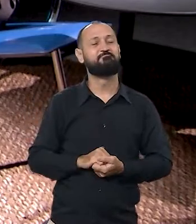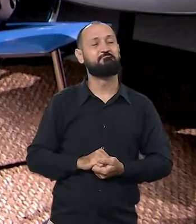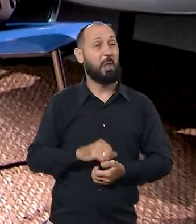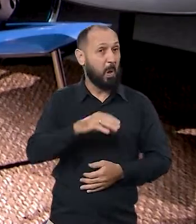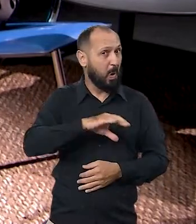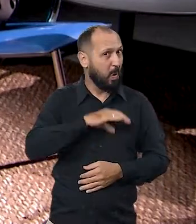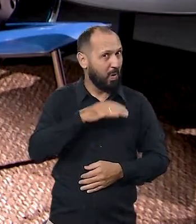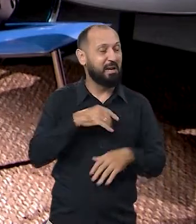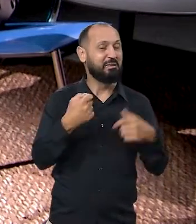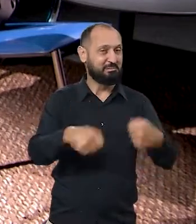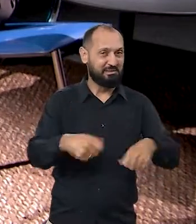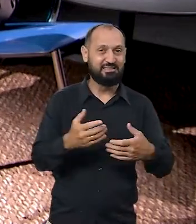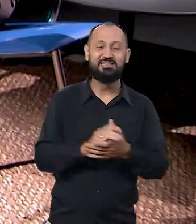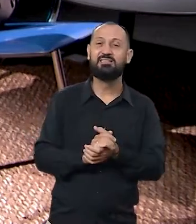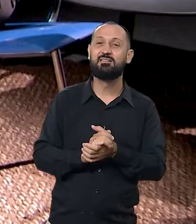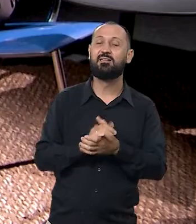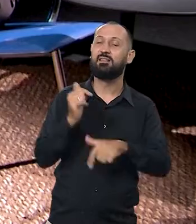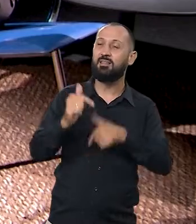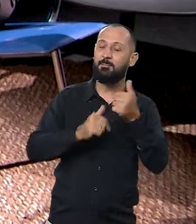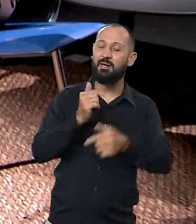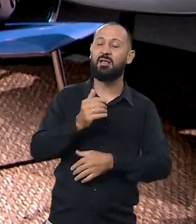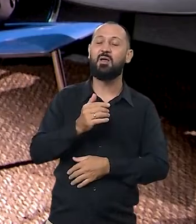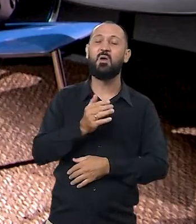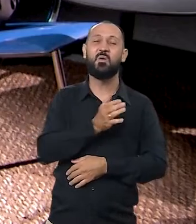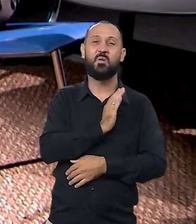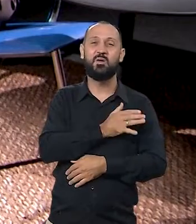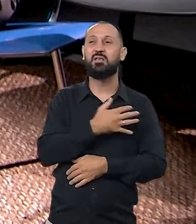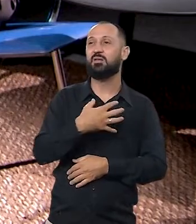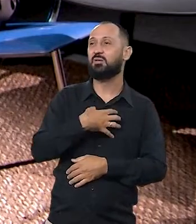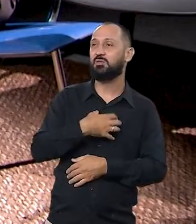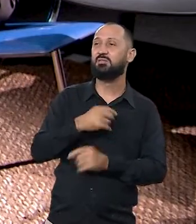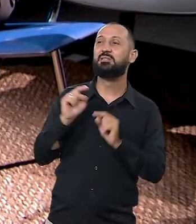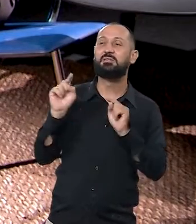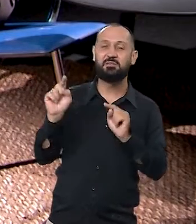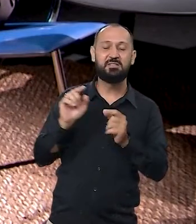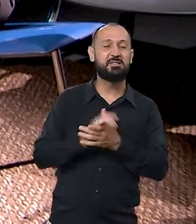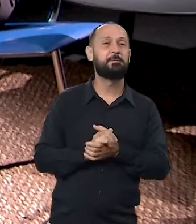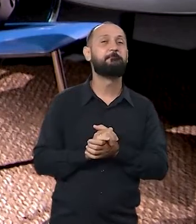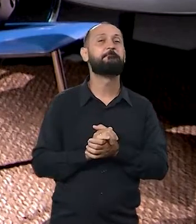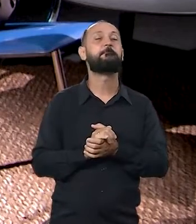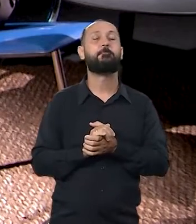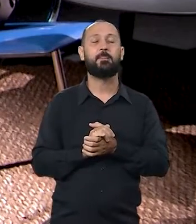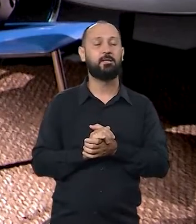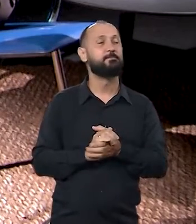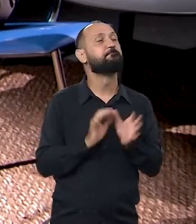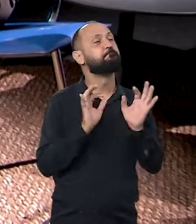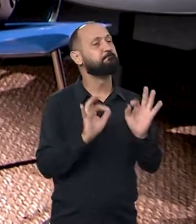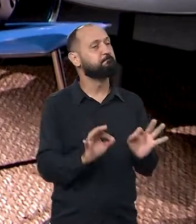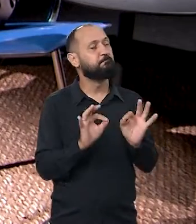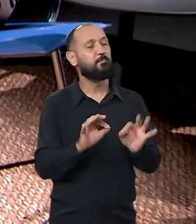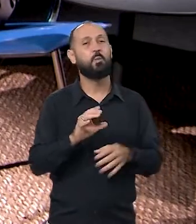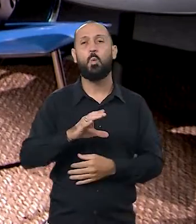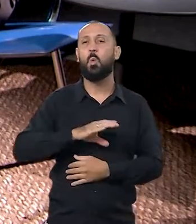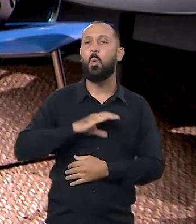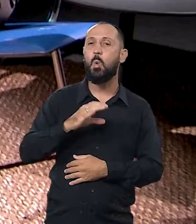né, vice-governador? Agir com coração, isso eu sinto muito forte no senhor. Exatamente, coragem e coração. Coragem,